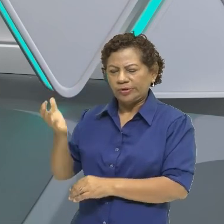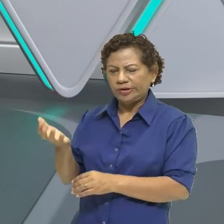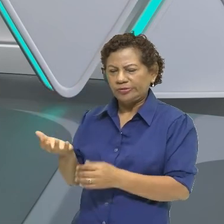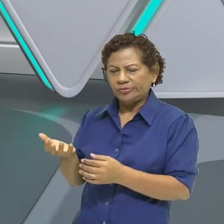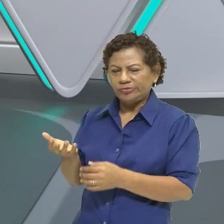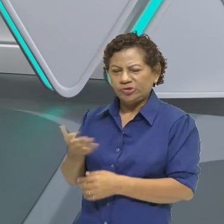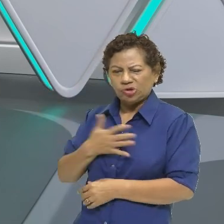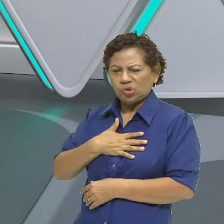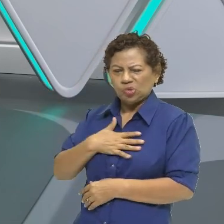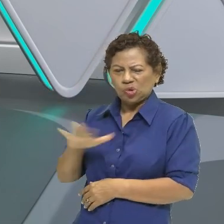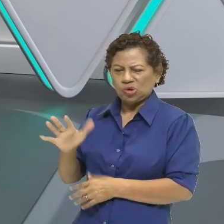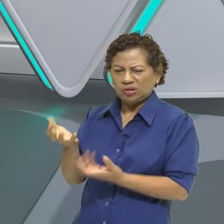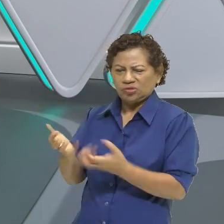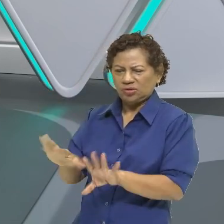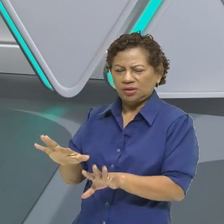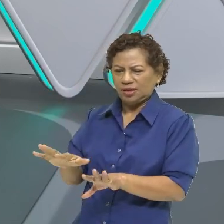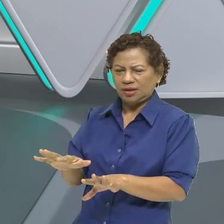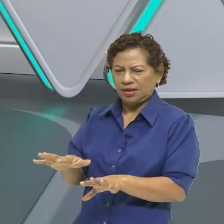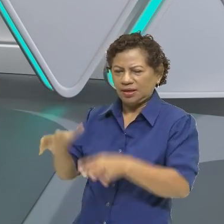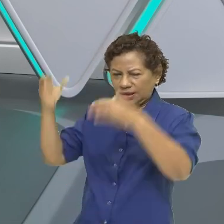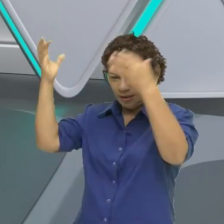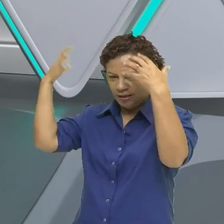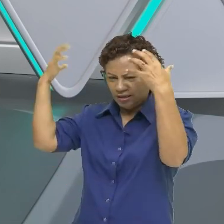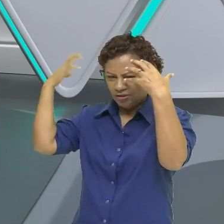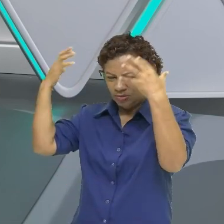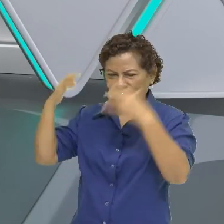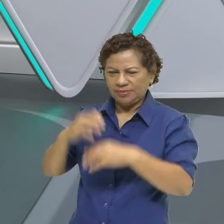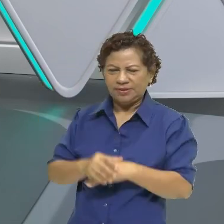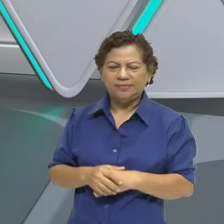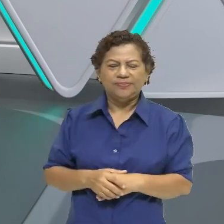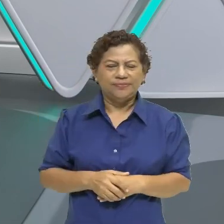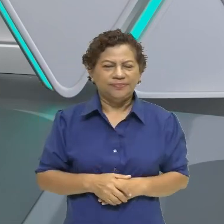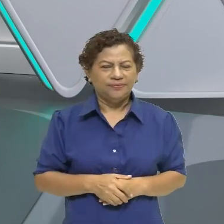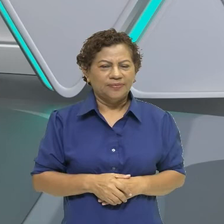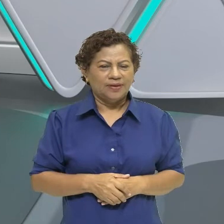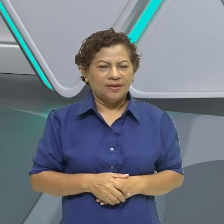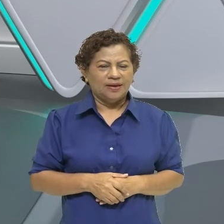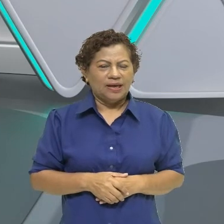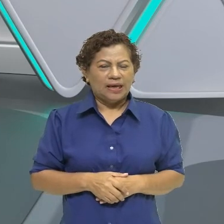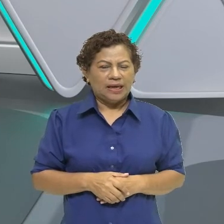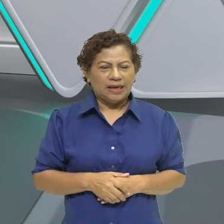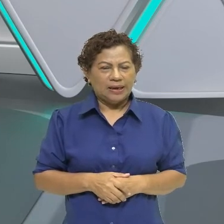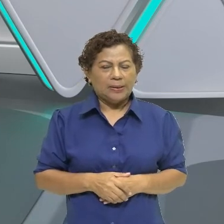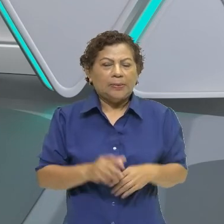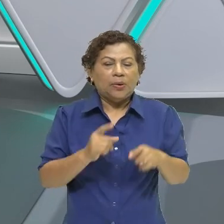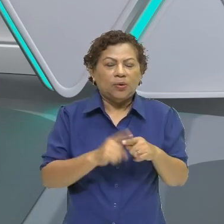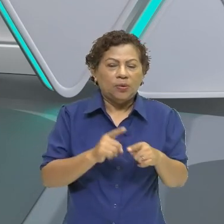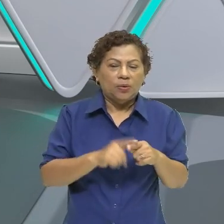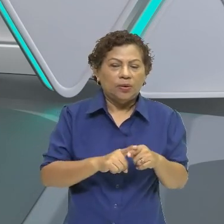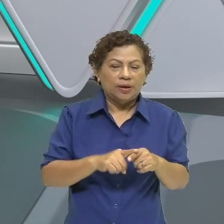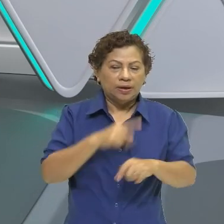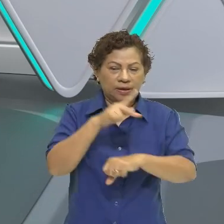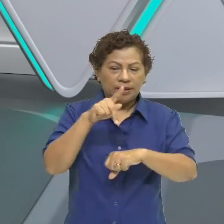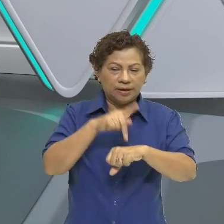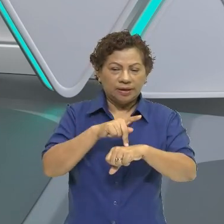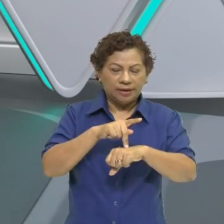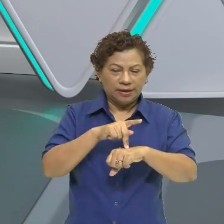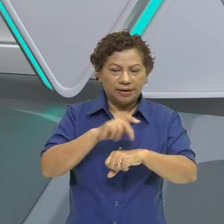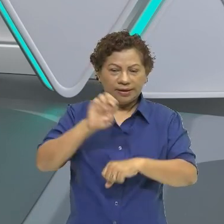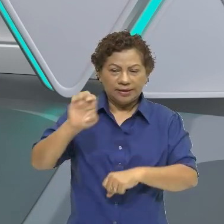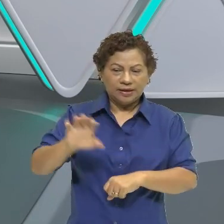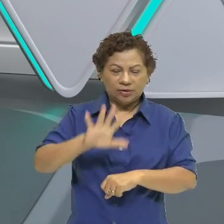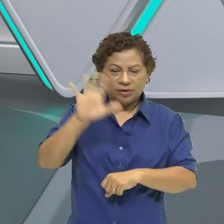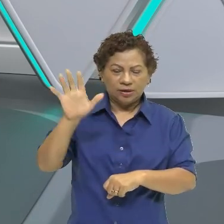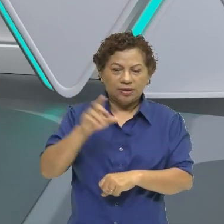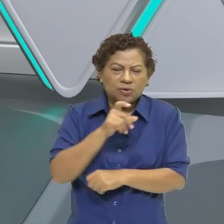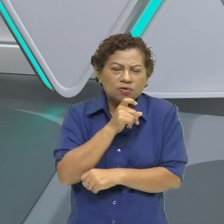têm, eles não... Dizem as más línguas, eu não sei se procede, Lúcia, que como lá é muito frio, né, eles não